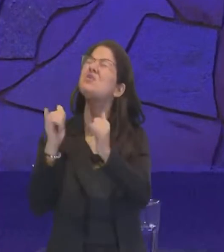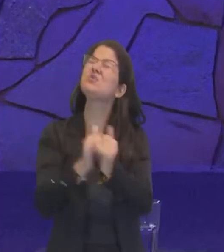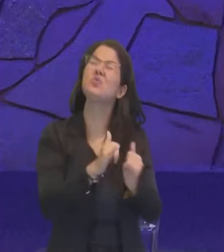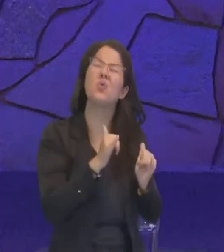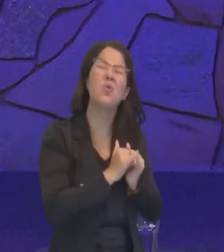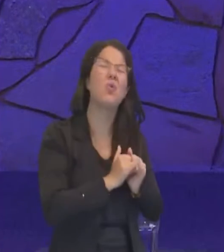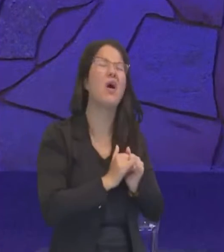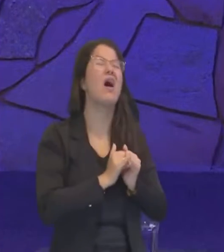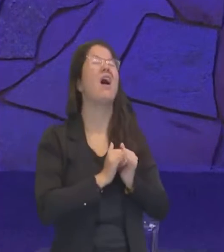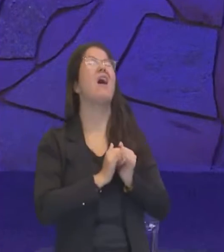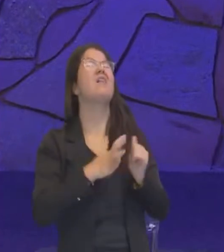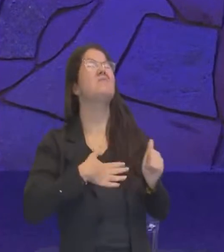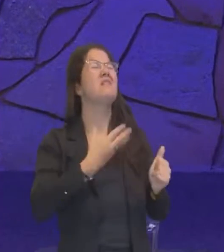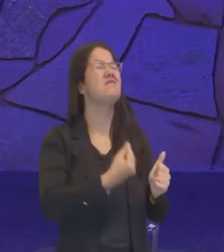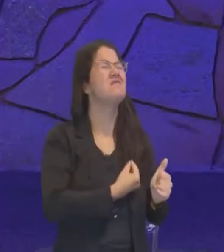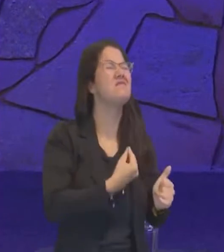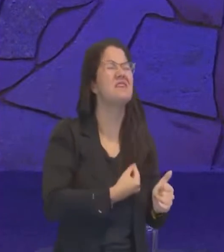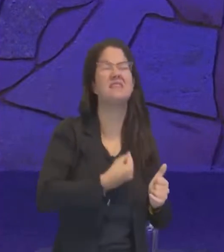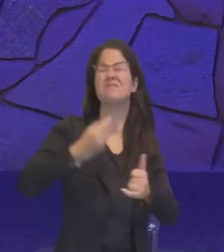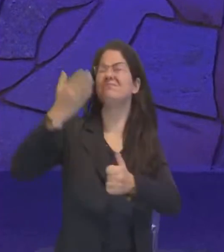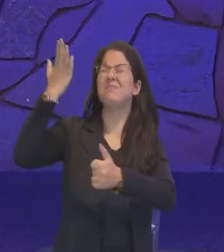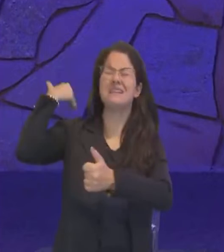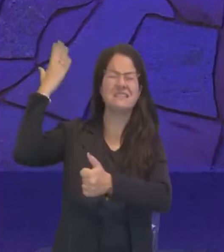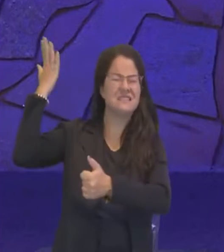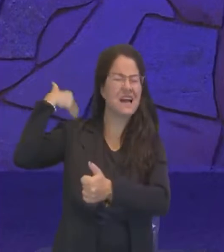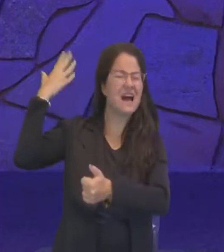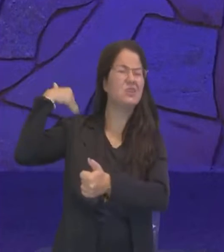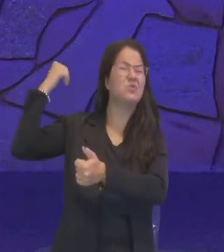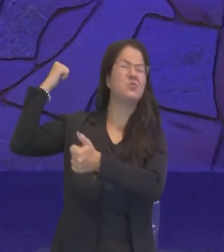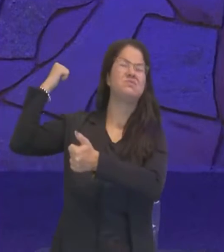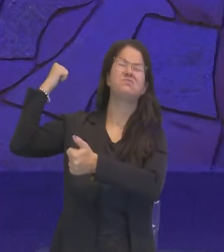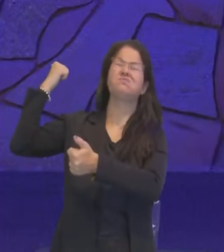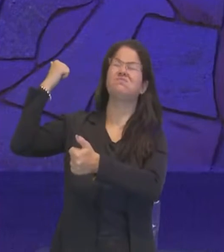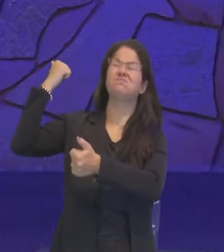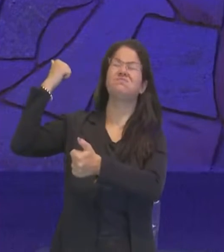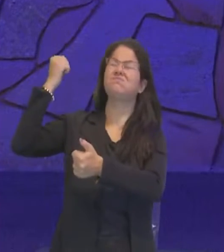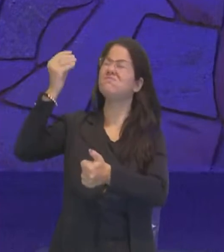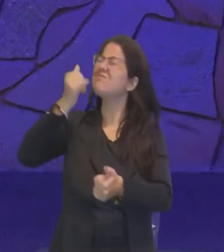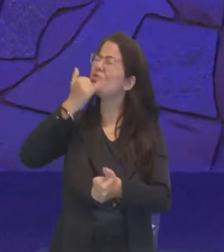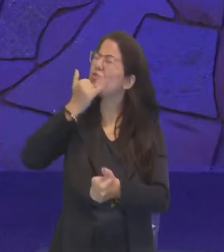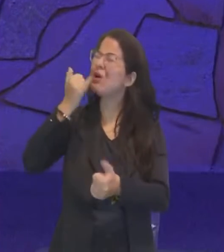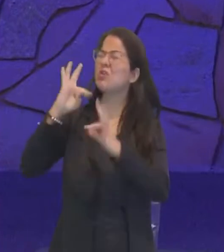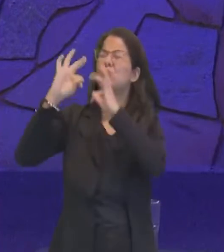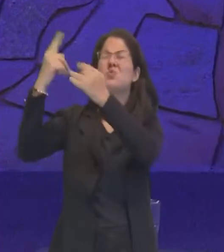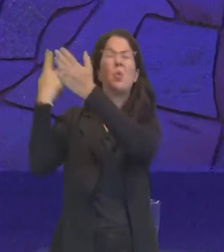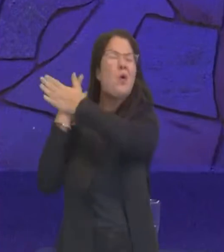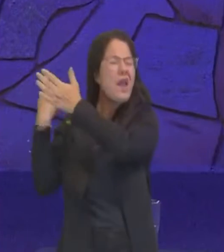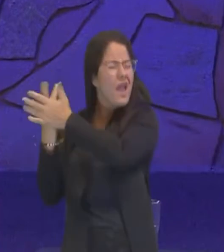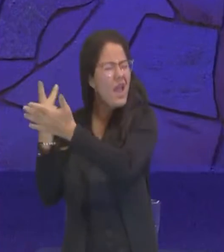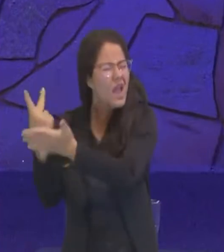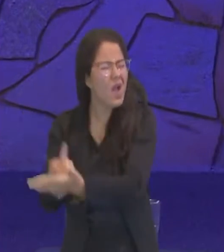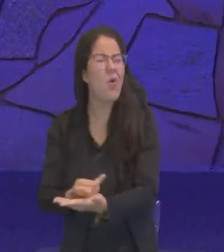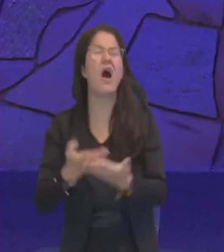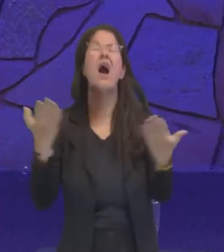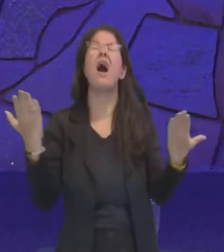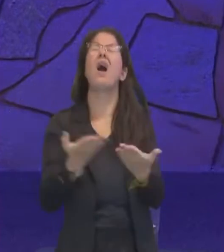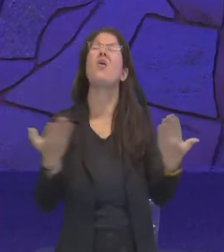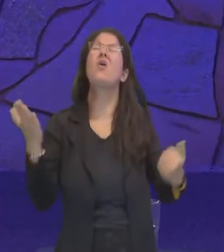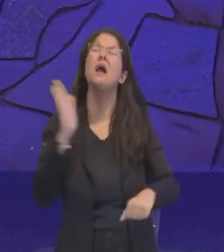vida pregressa. Senhor Jesus, nesta noite eu